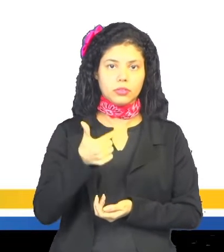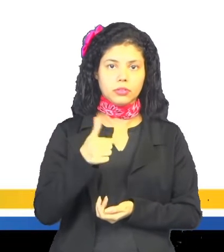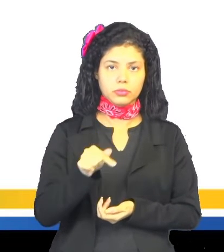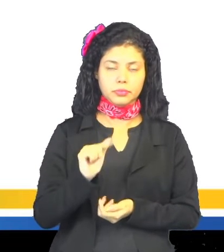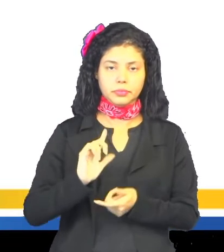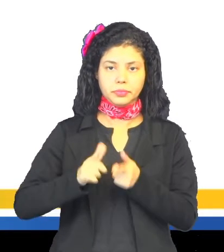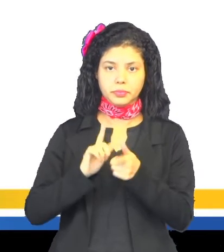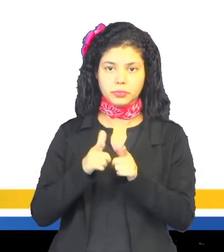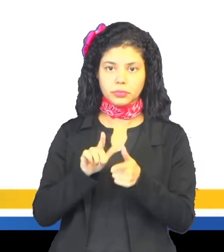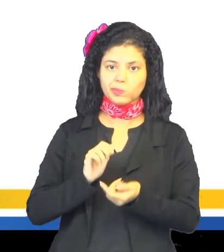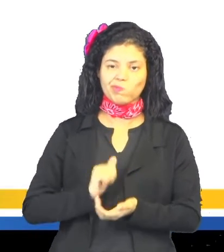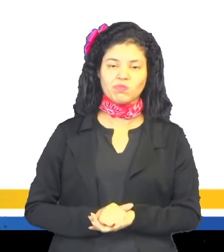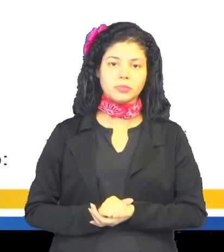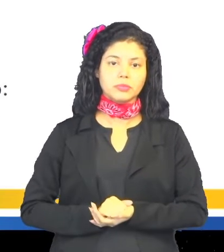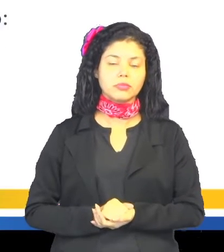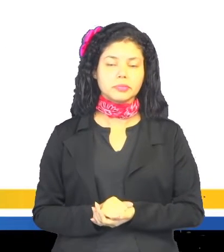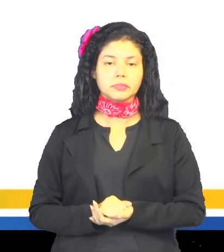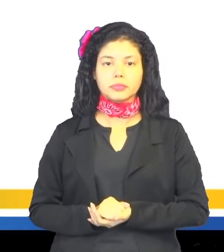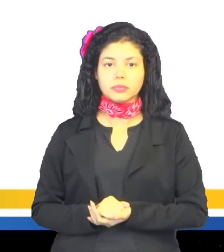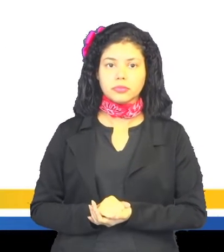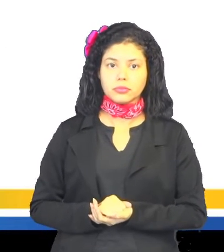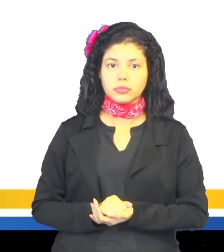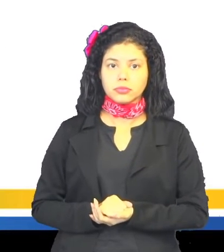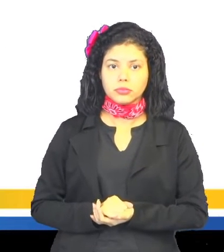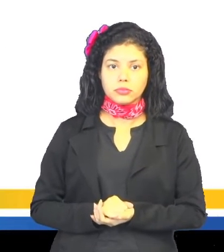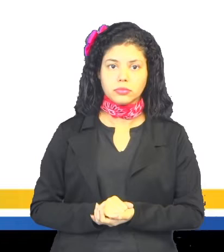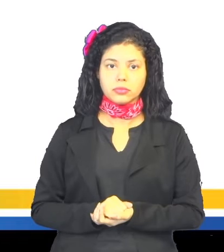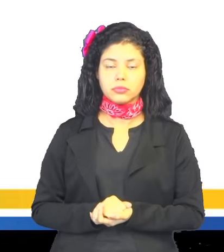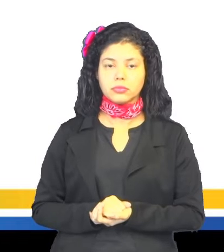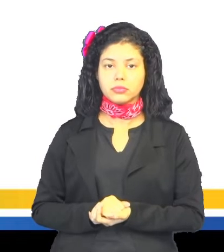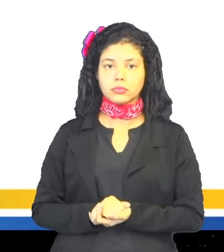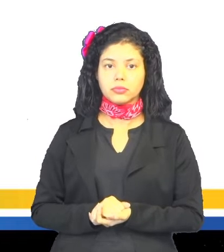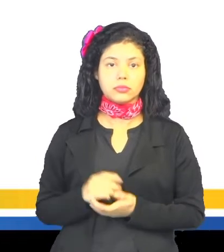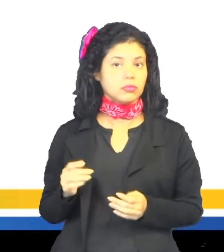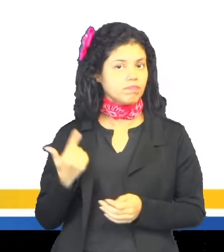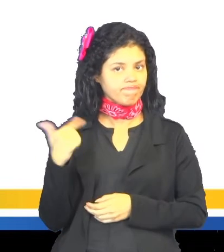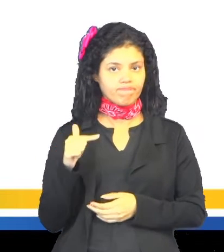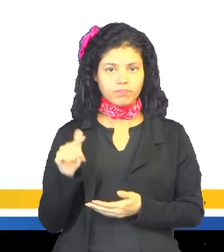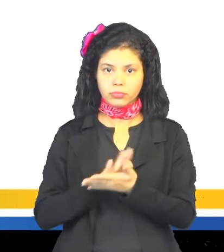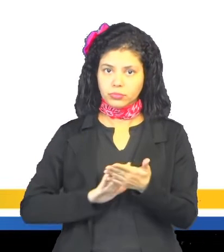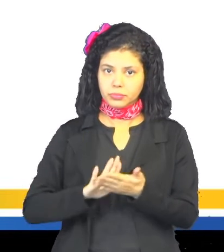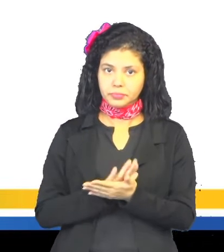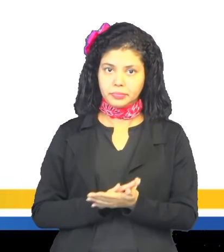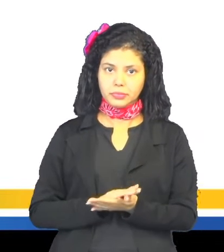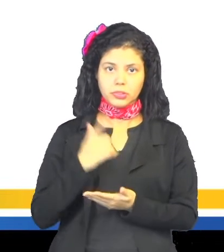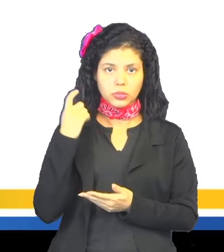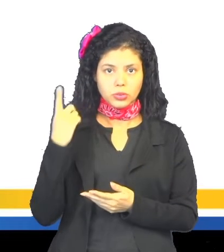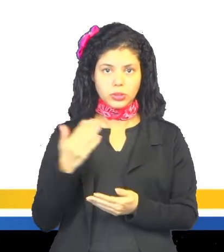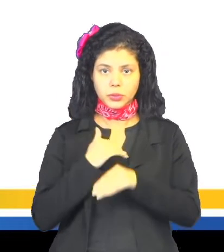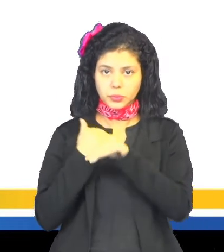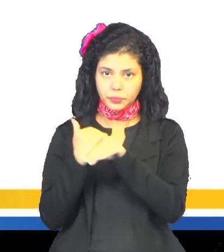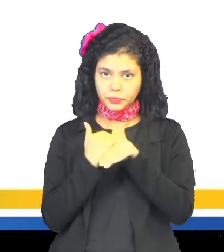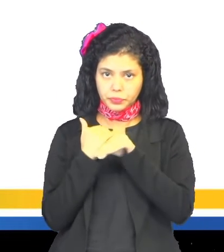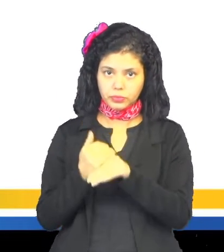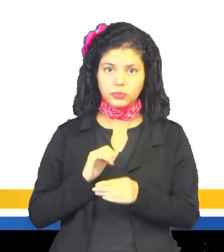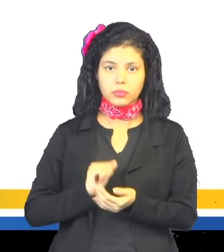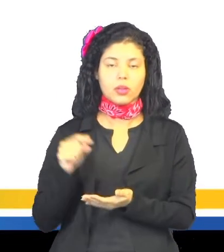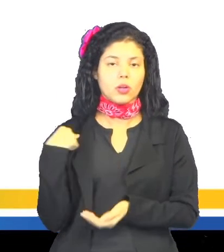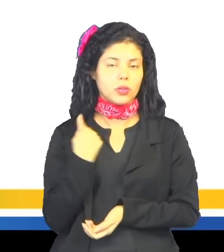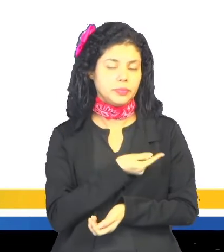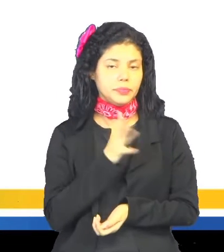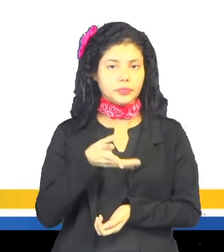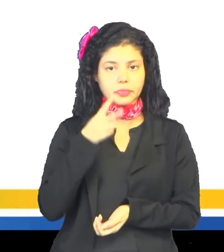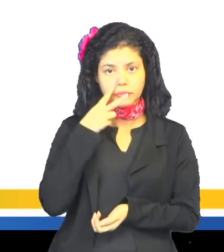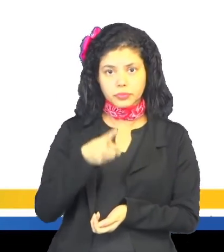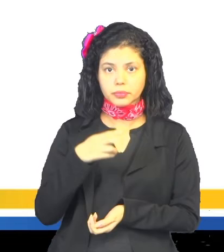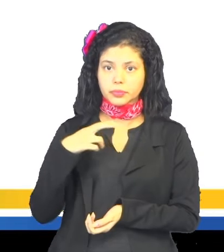27 letra você já temos 27 letras no alfabeto tá nem toda a letra Querência nele igual a ou seja nós